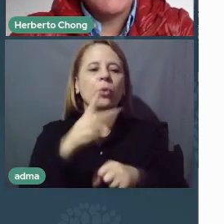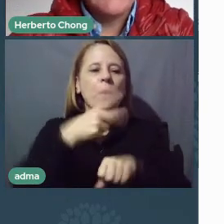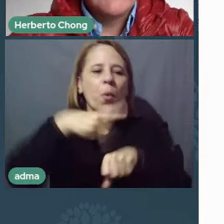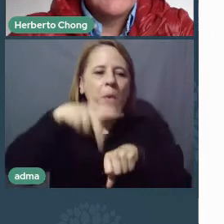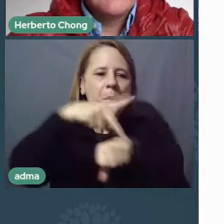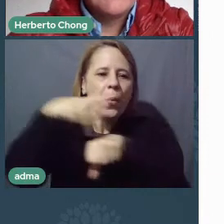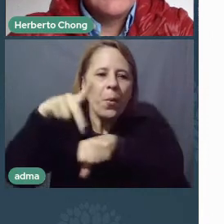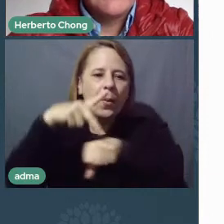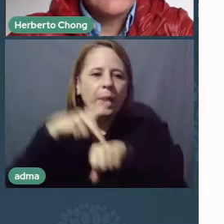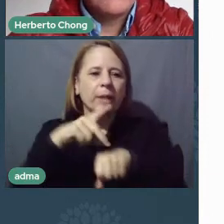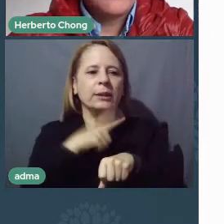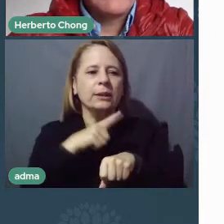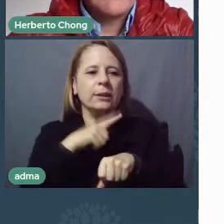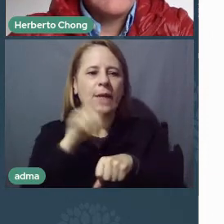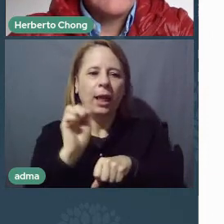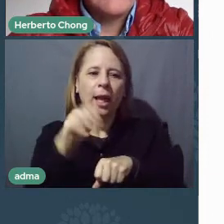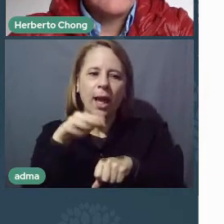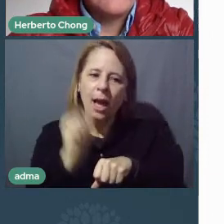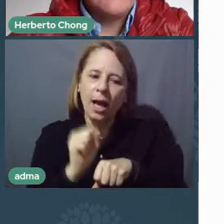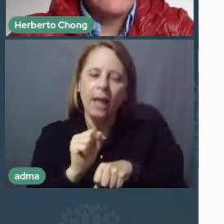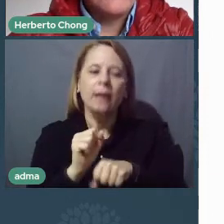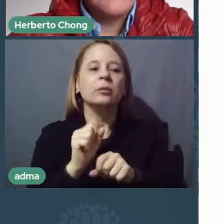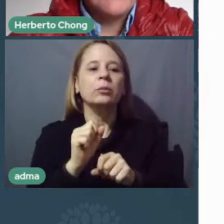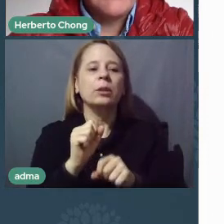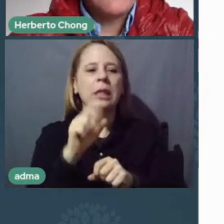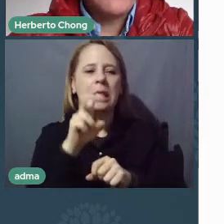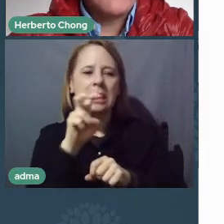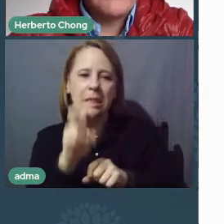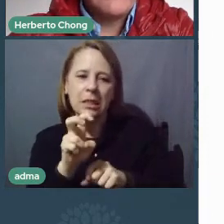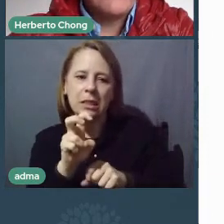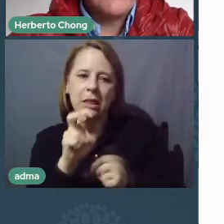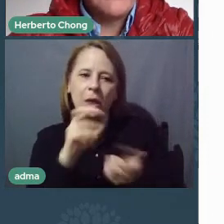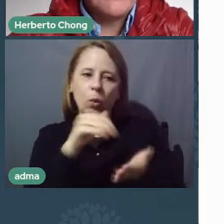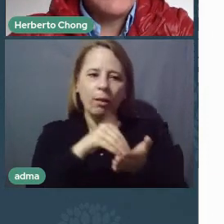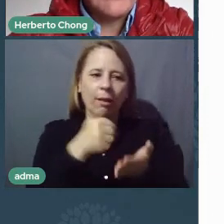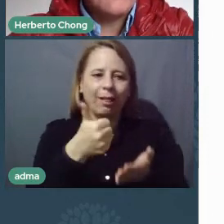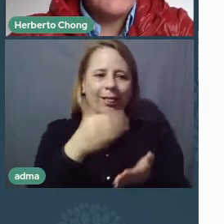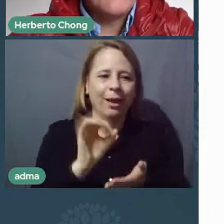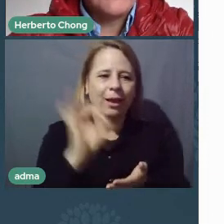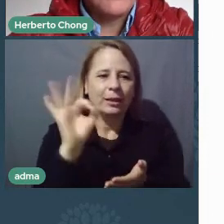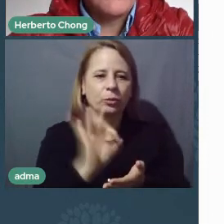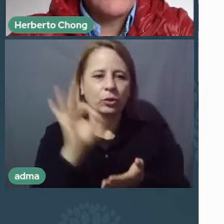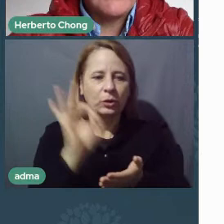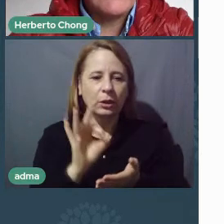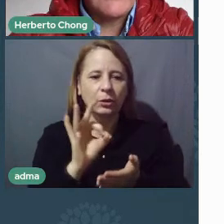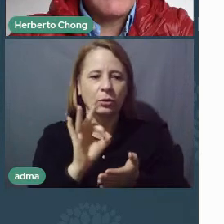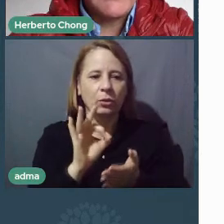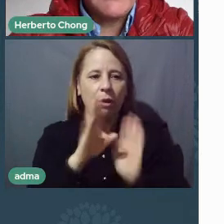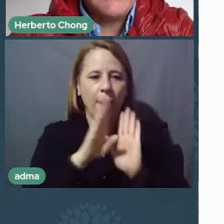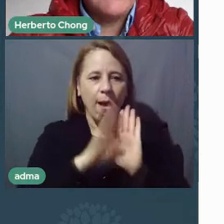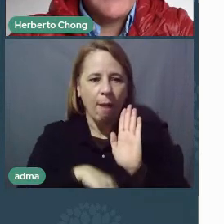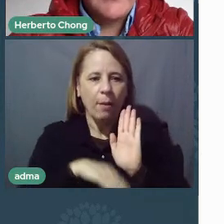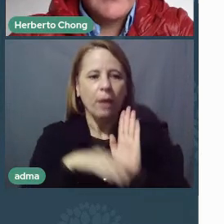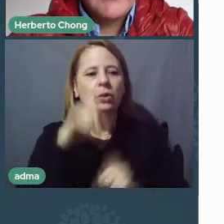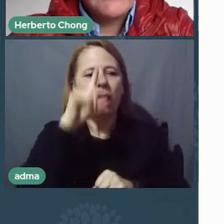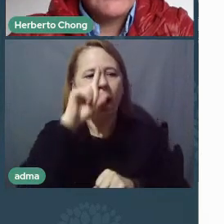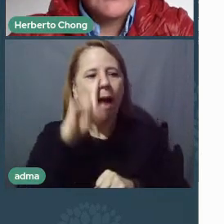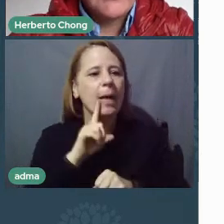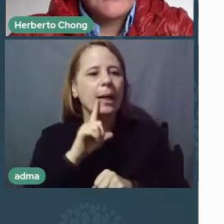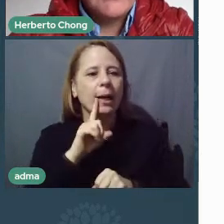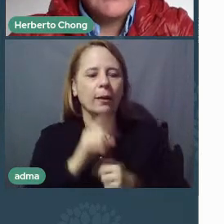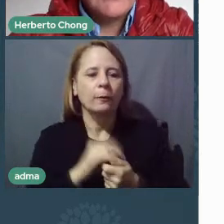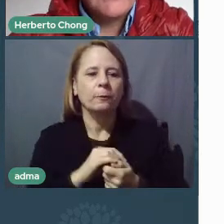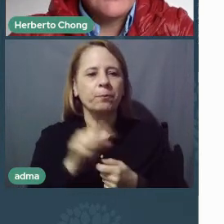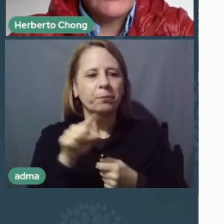a asma com prevalência entre 5% e 10%, e abaixo de 5% em amarelinho.